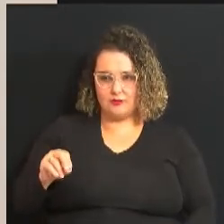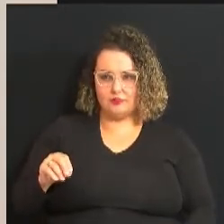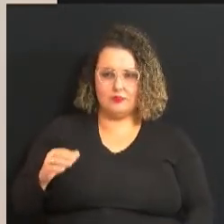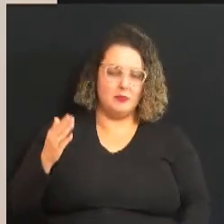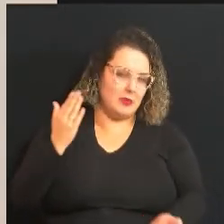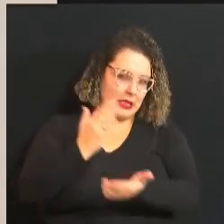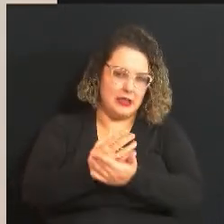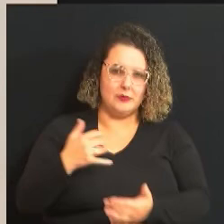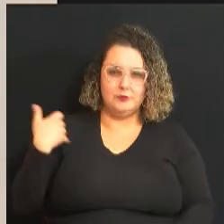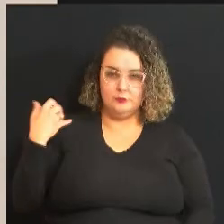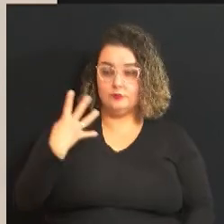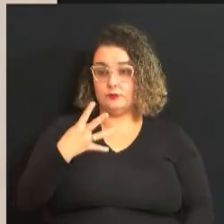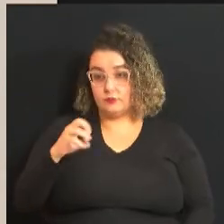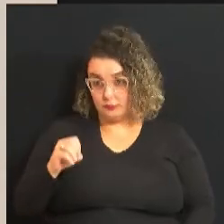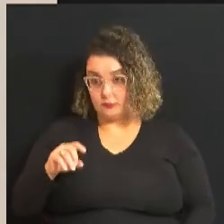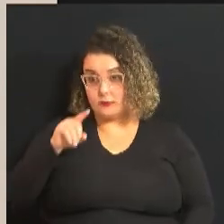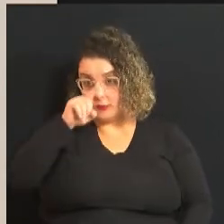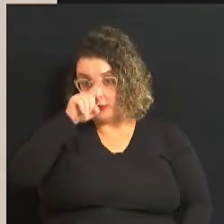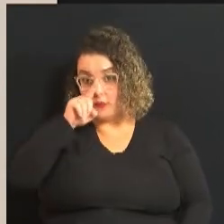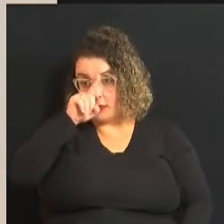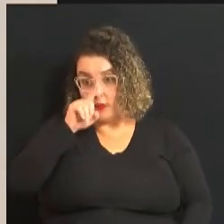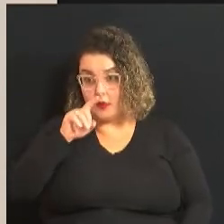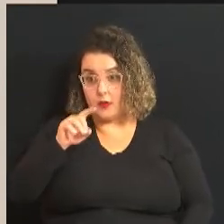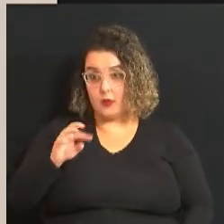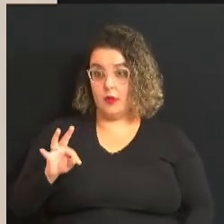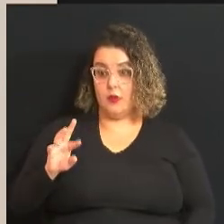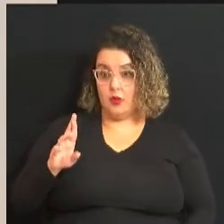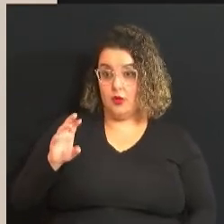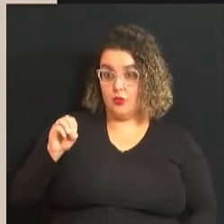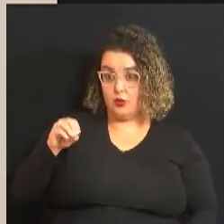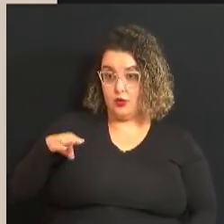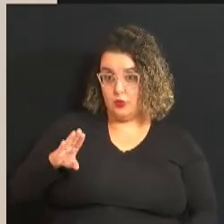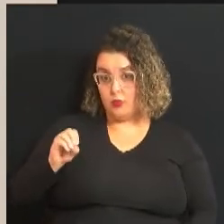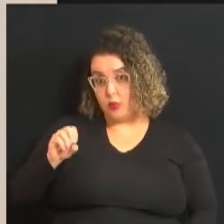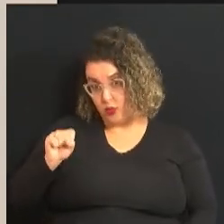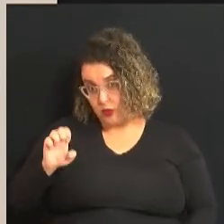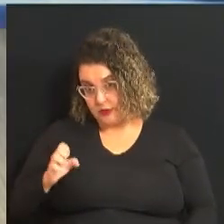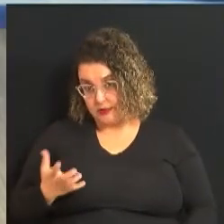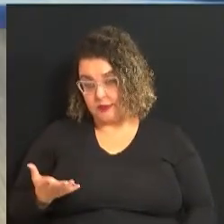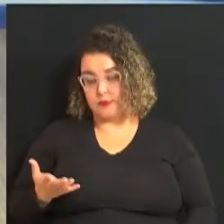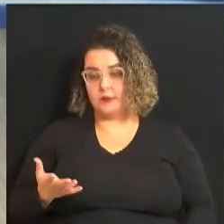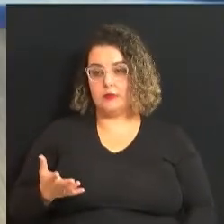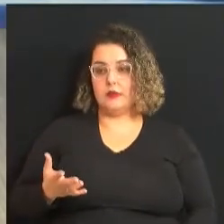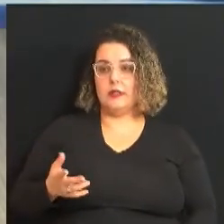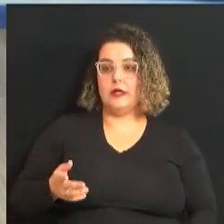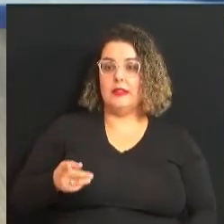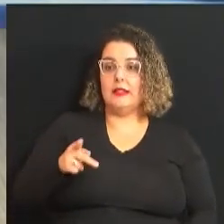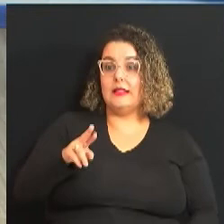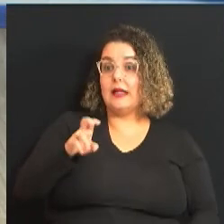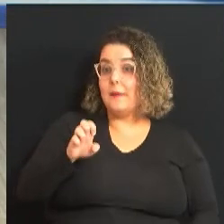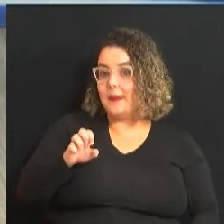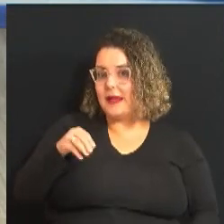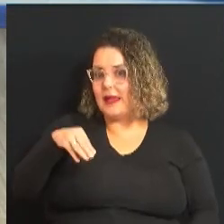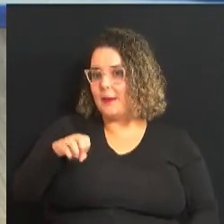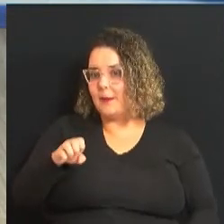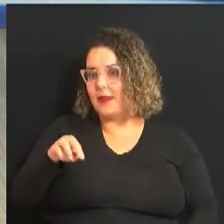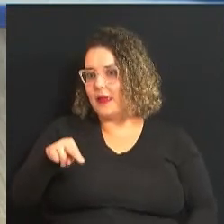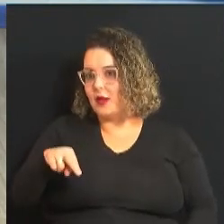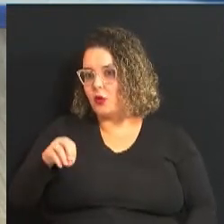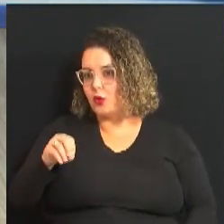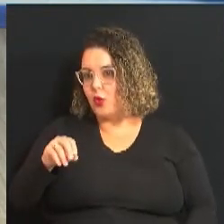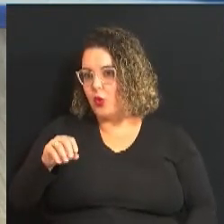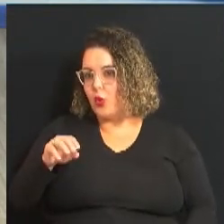anos, pelos riscos de tromboembólicos mesmo. E doutora, e na pré-menopausa, como que funciona? É esse o nome